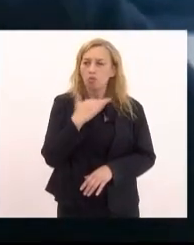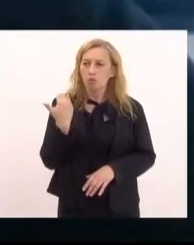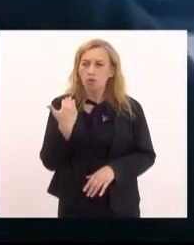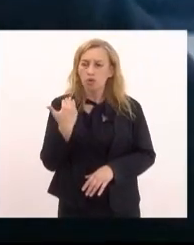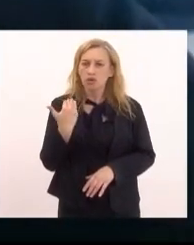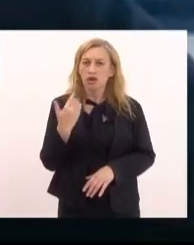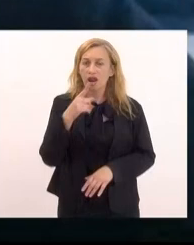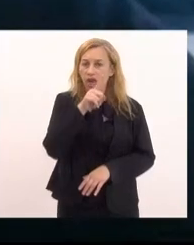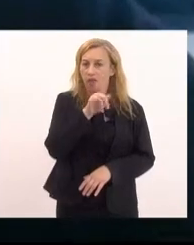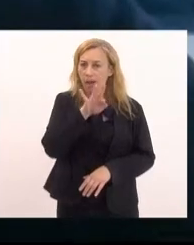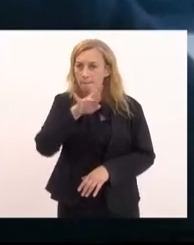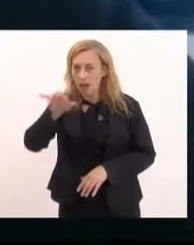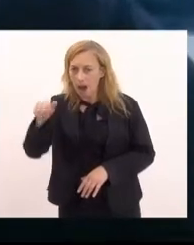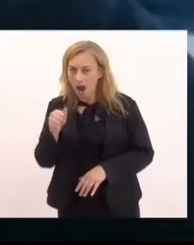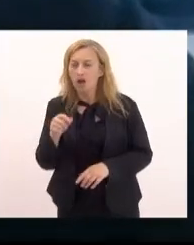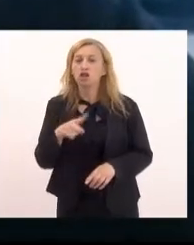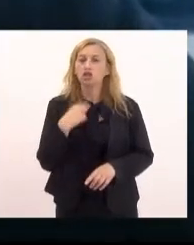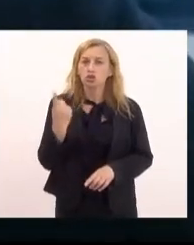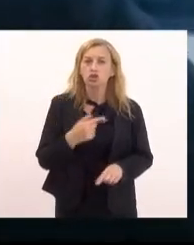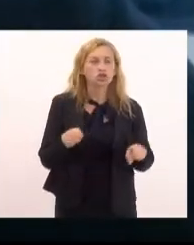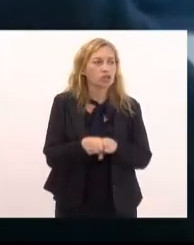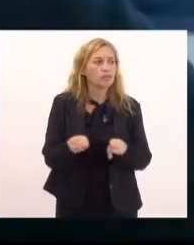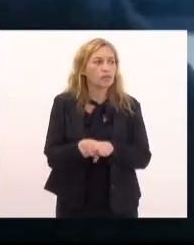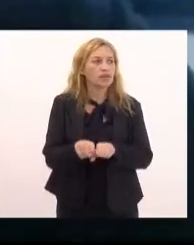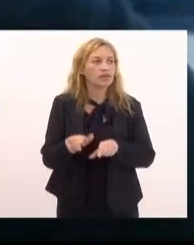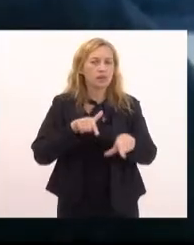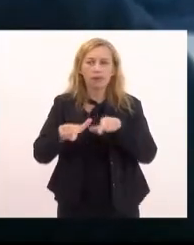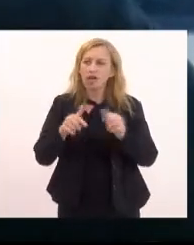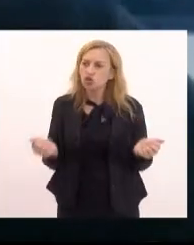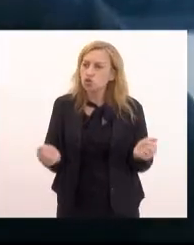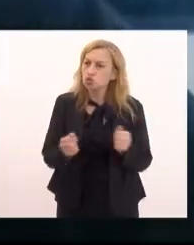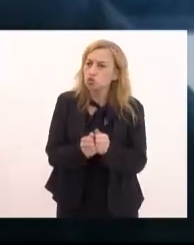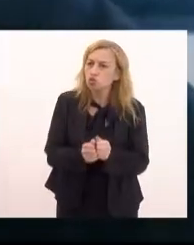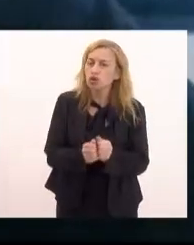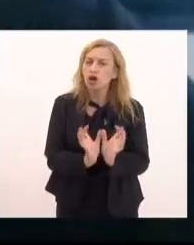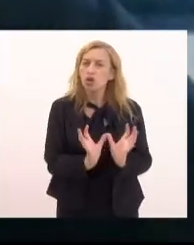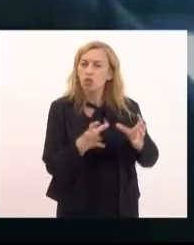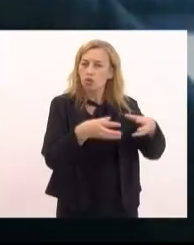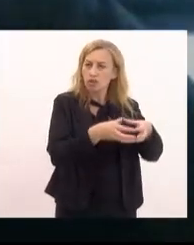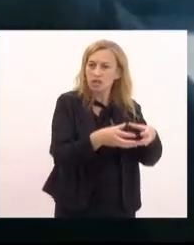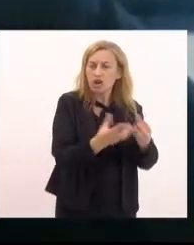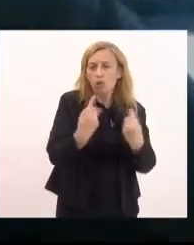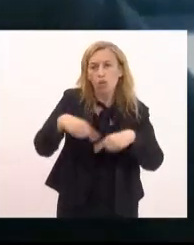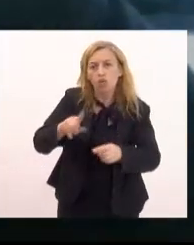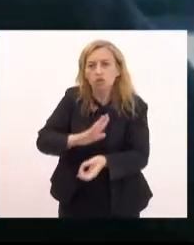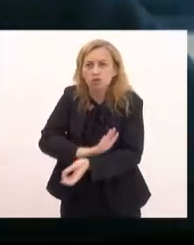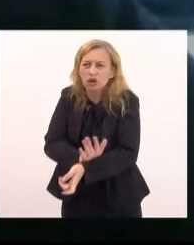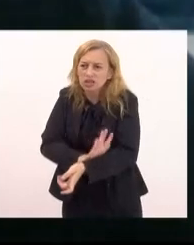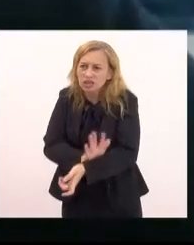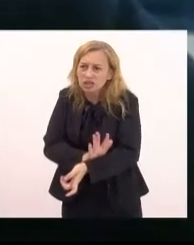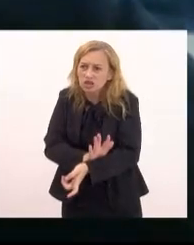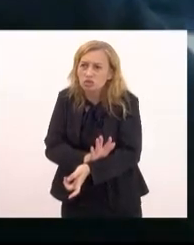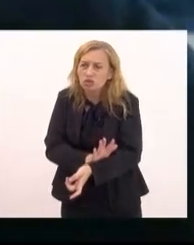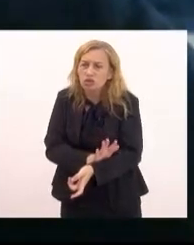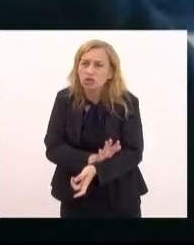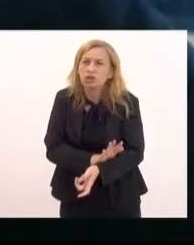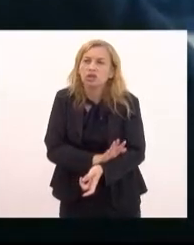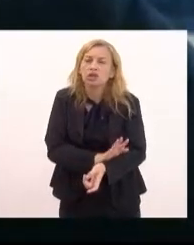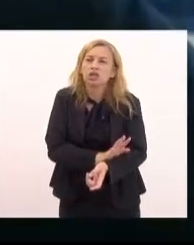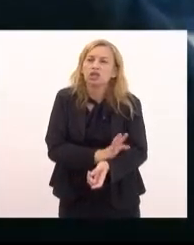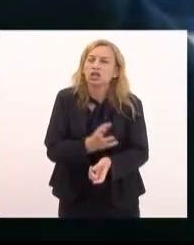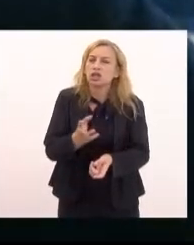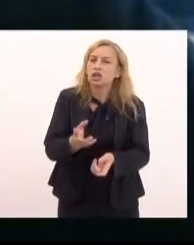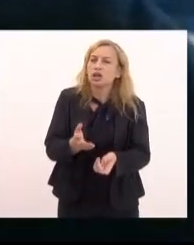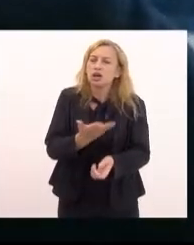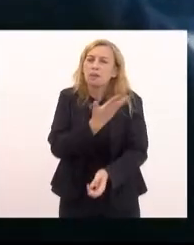Nós também estamos trabalhando juntos, a Comissão contra o Racismo e por Intolerância